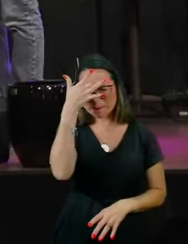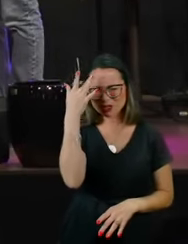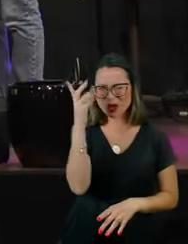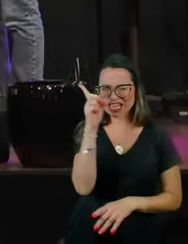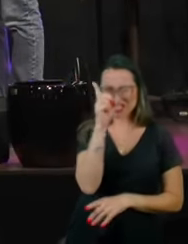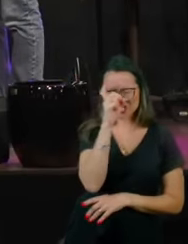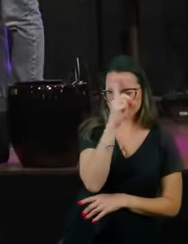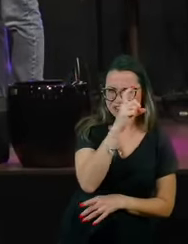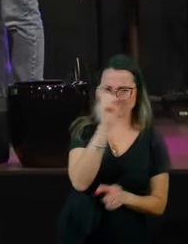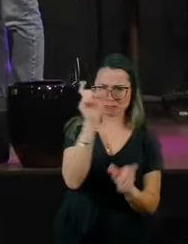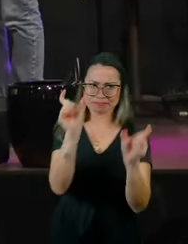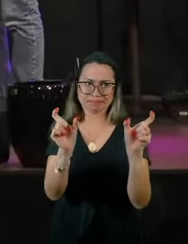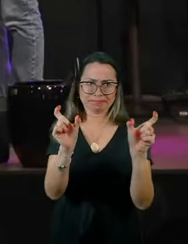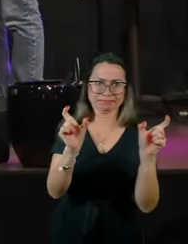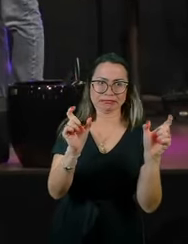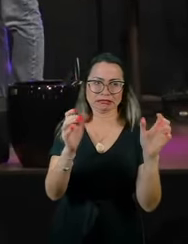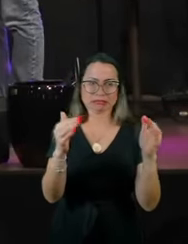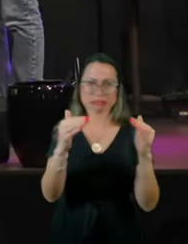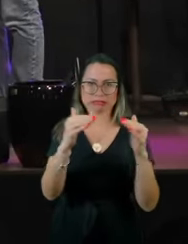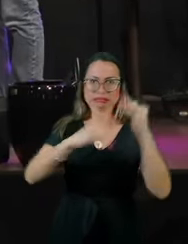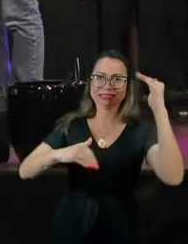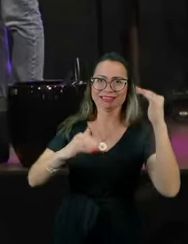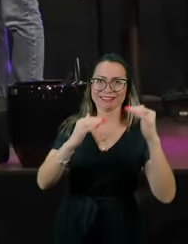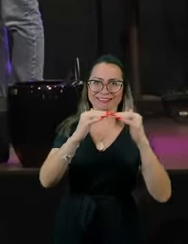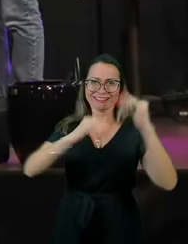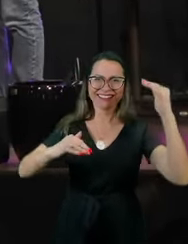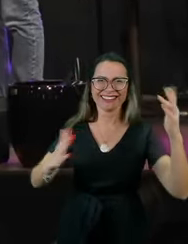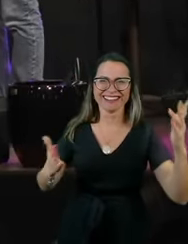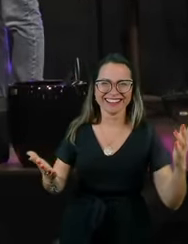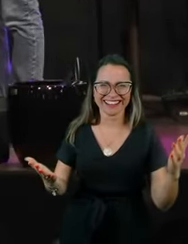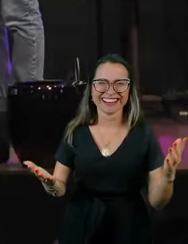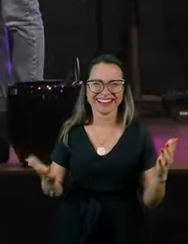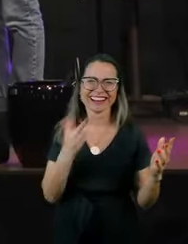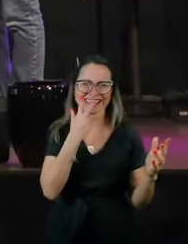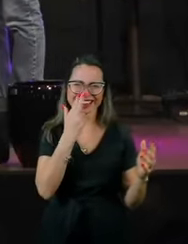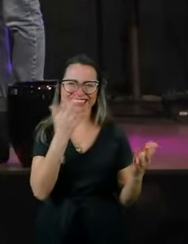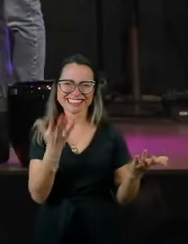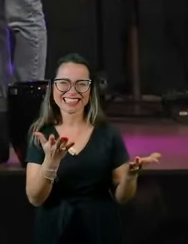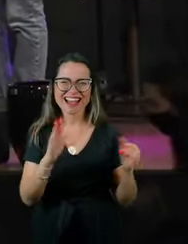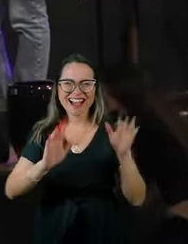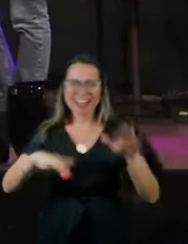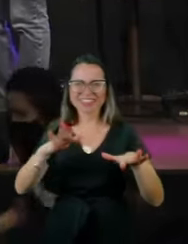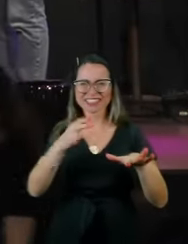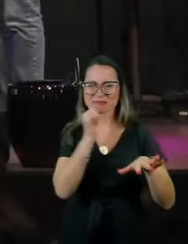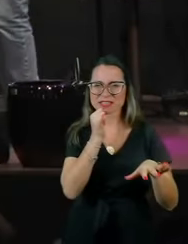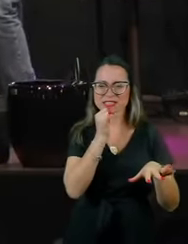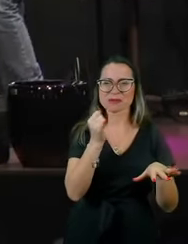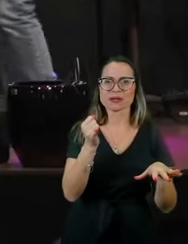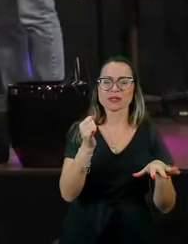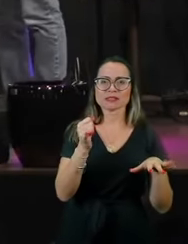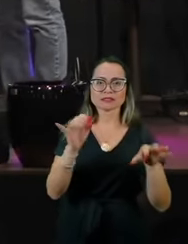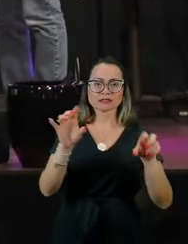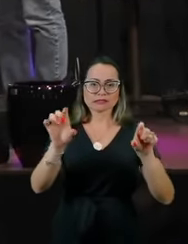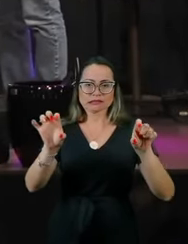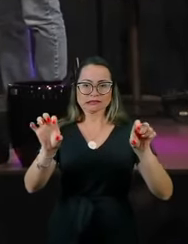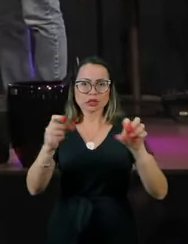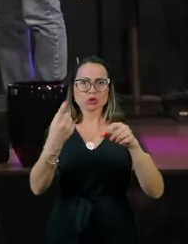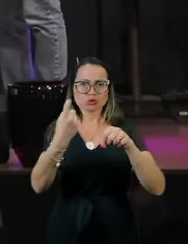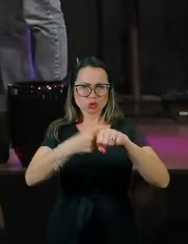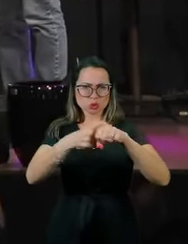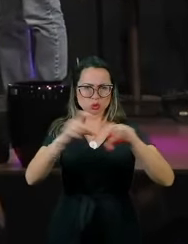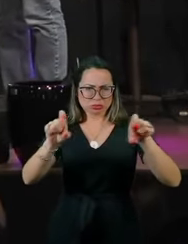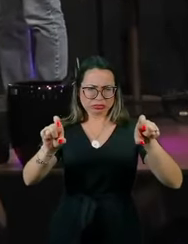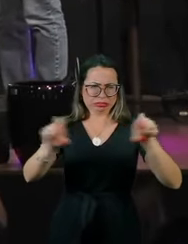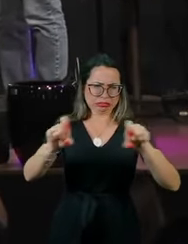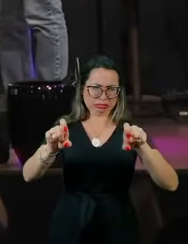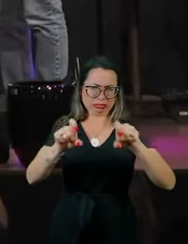Será que é só aqui na Abapai que acontece isso? Mas às vezes um tubo rígido que não se dobra e outro também que não se dobra precisa de uma conectora no meio